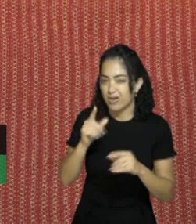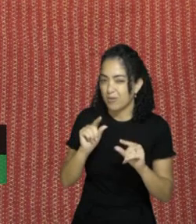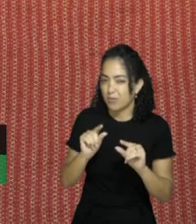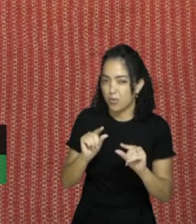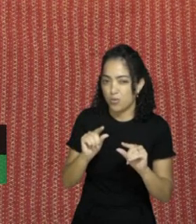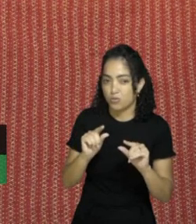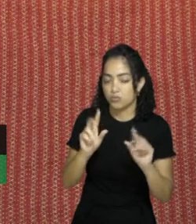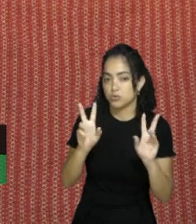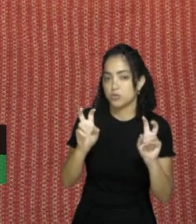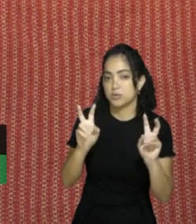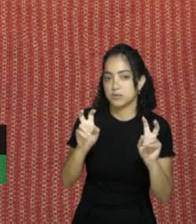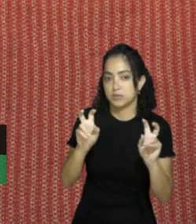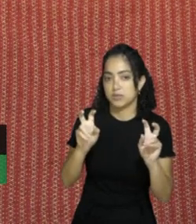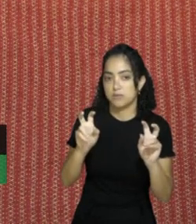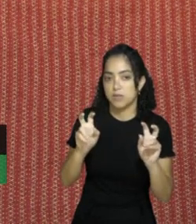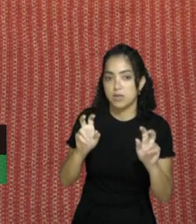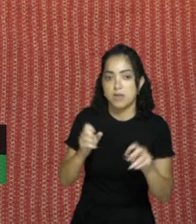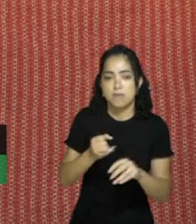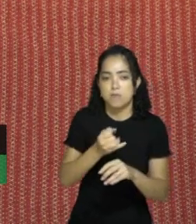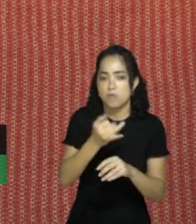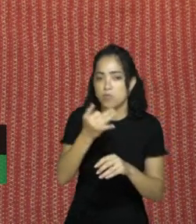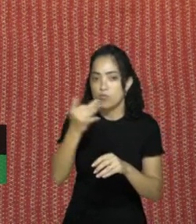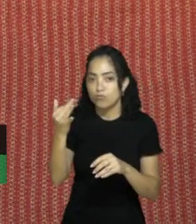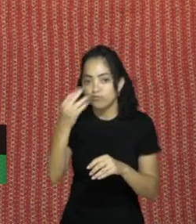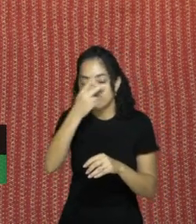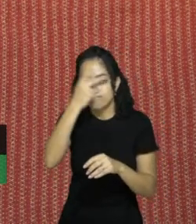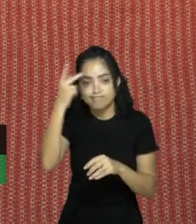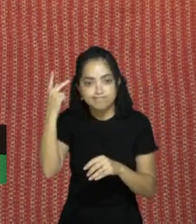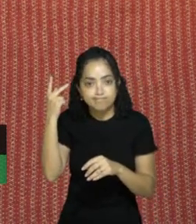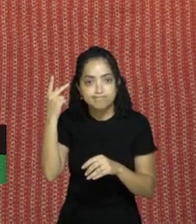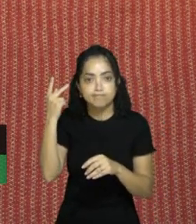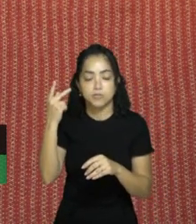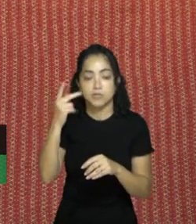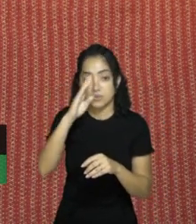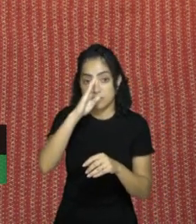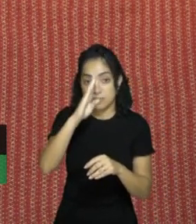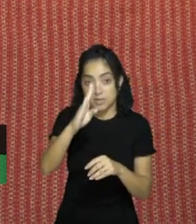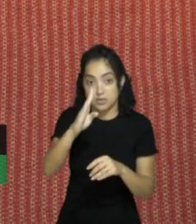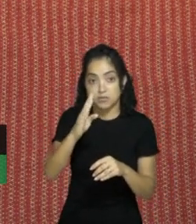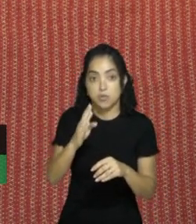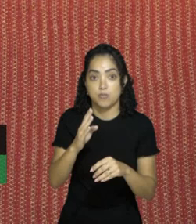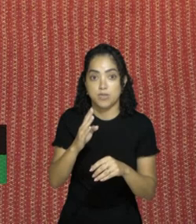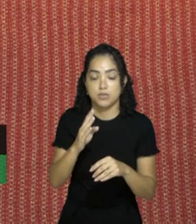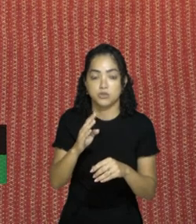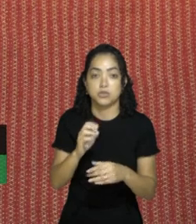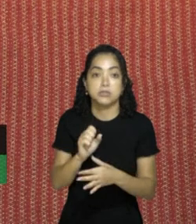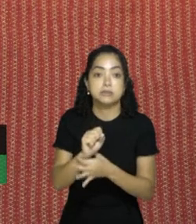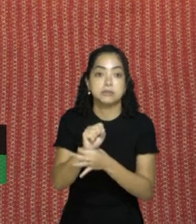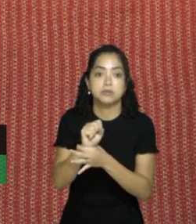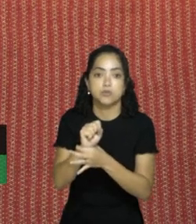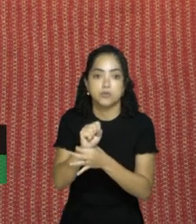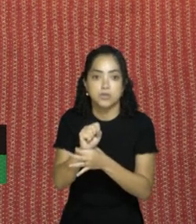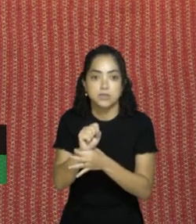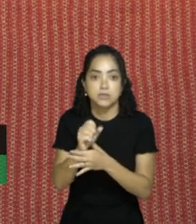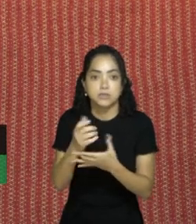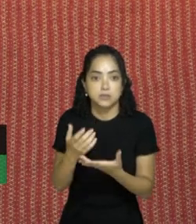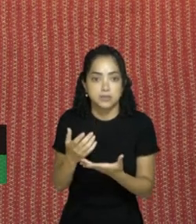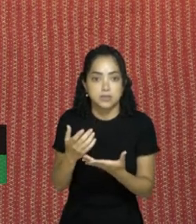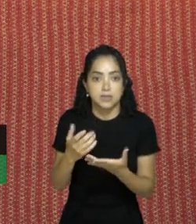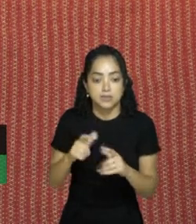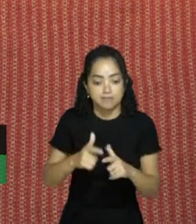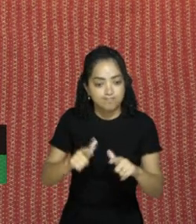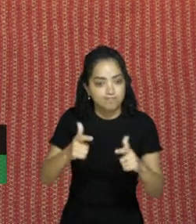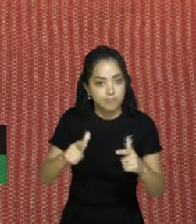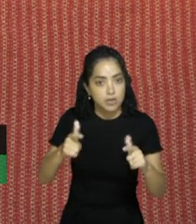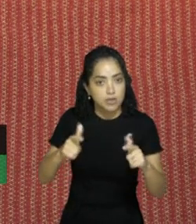um número muito grande de principalmente agentes de segurança e um índice que não para de crescer